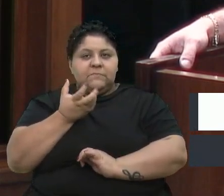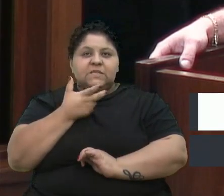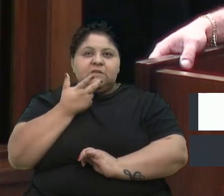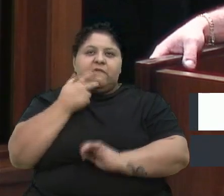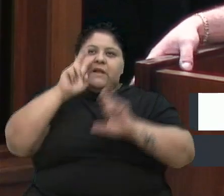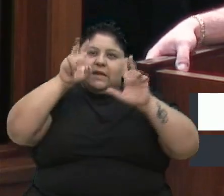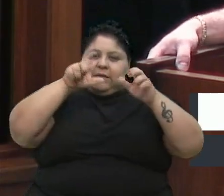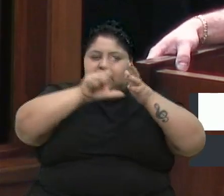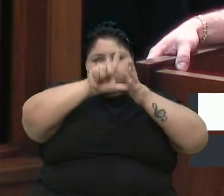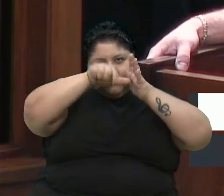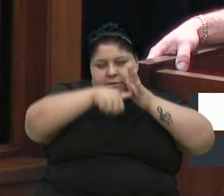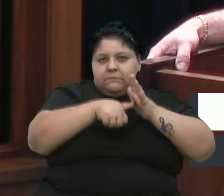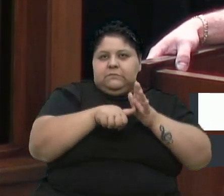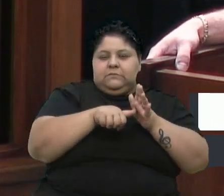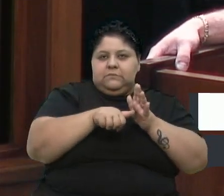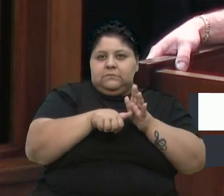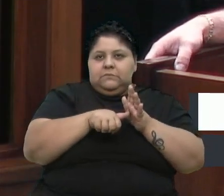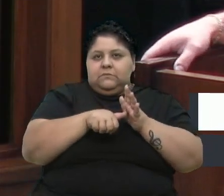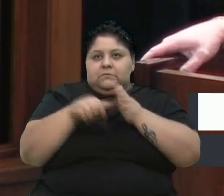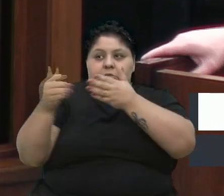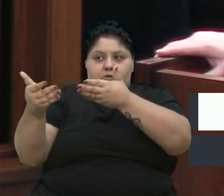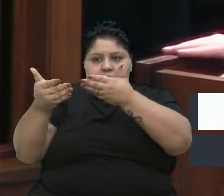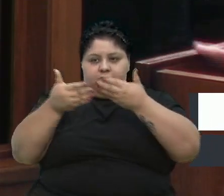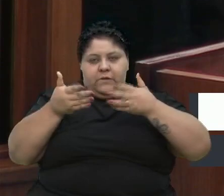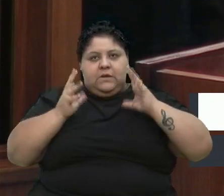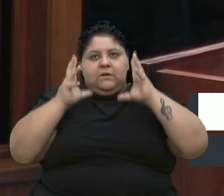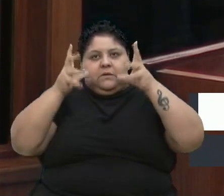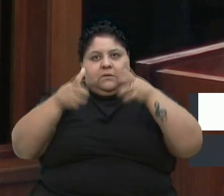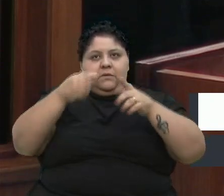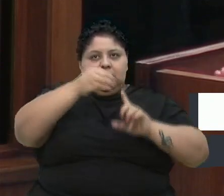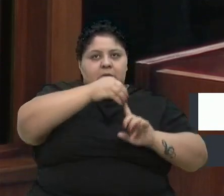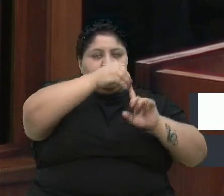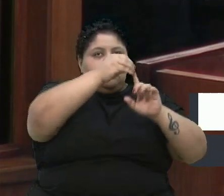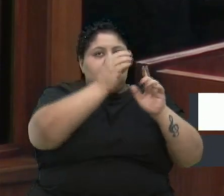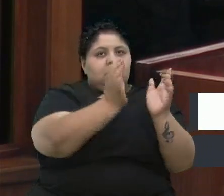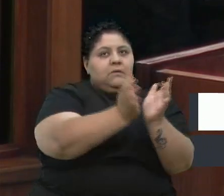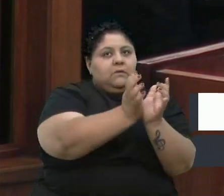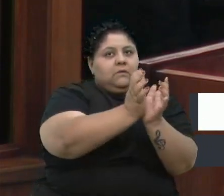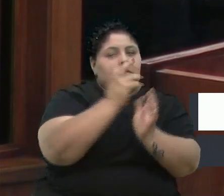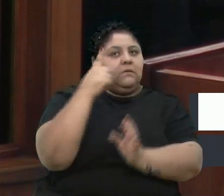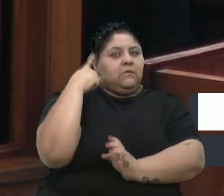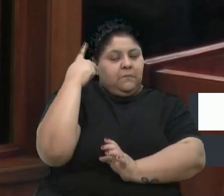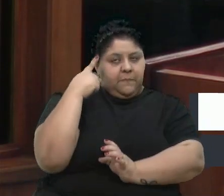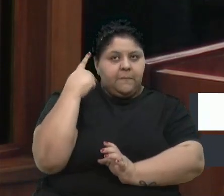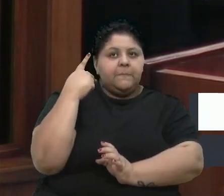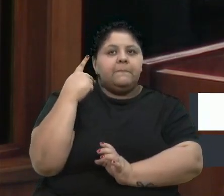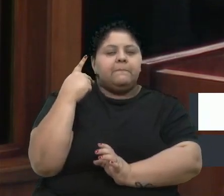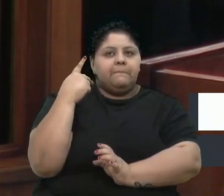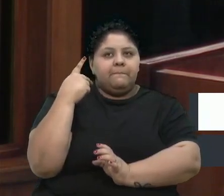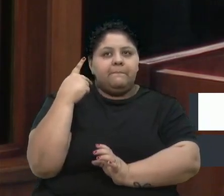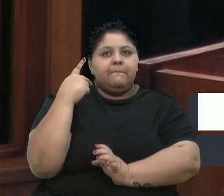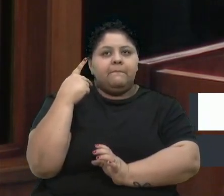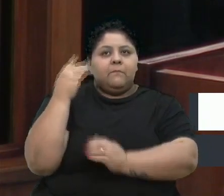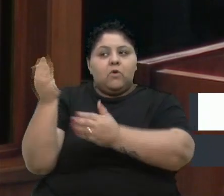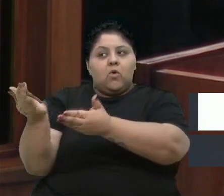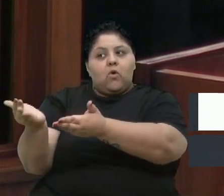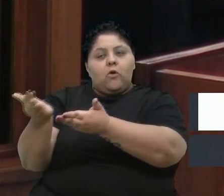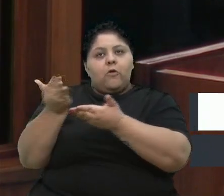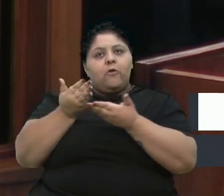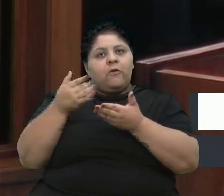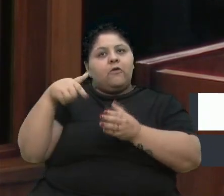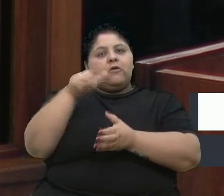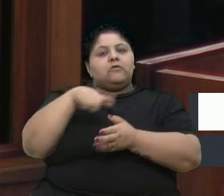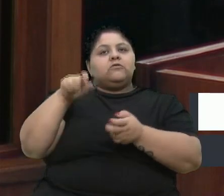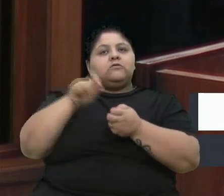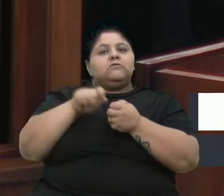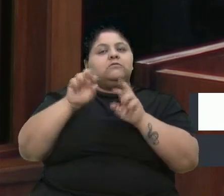vou convidar todos, principalmente no grupo de vereadores, vou passar o convite. Nós vamos fazer uma reunião